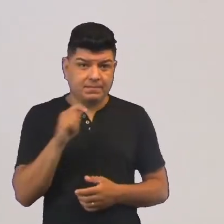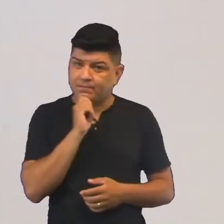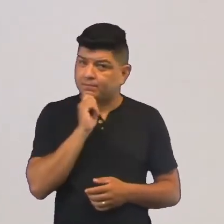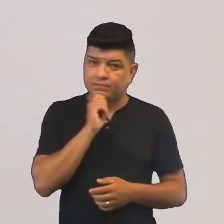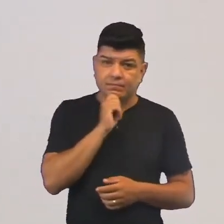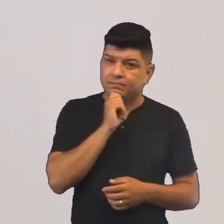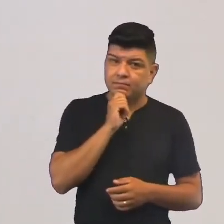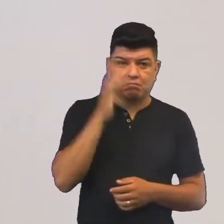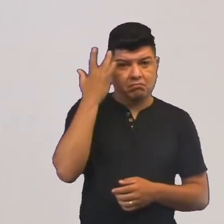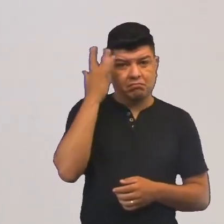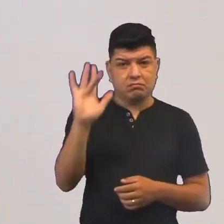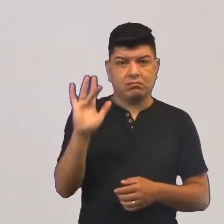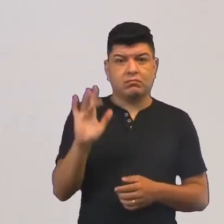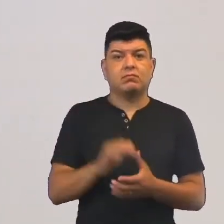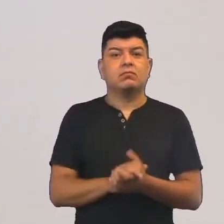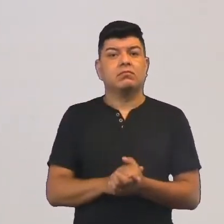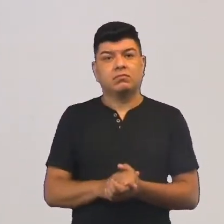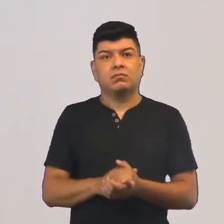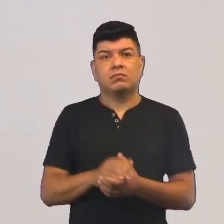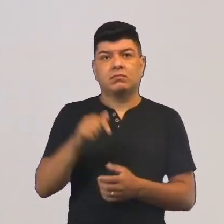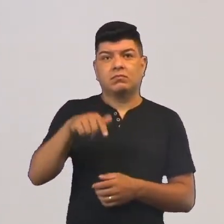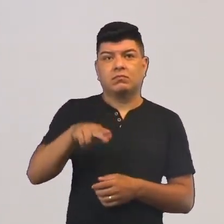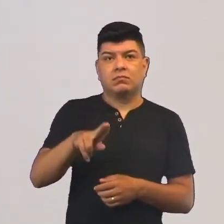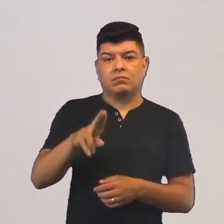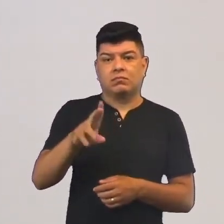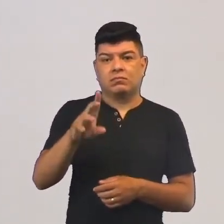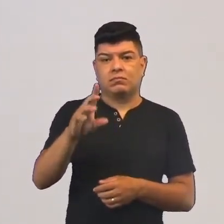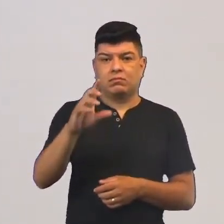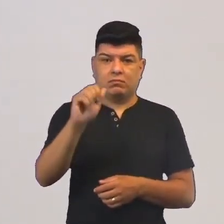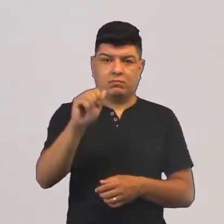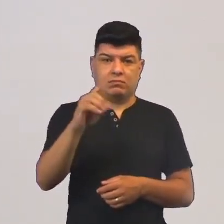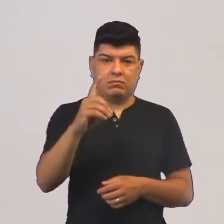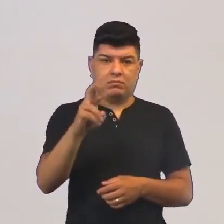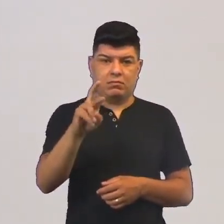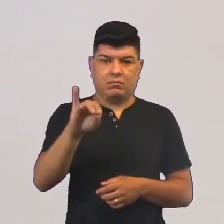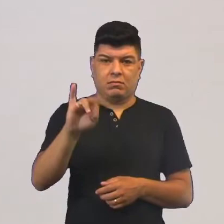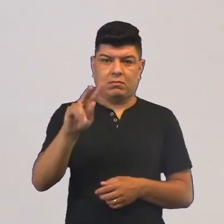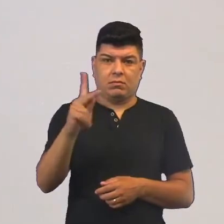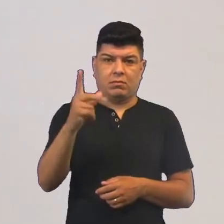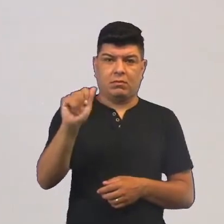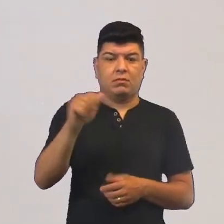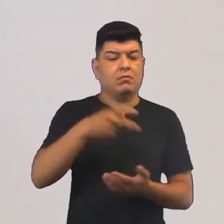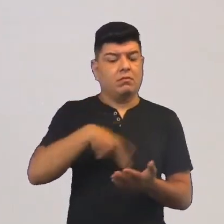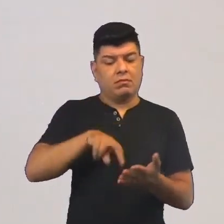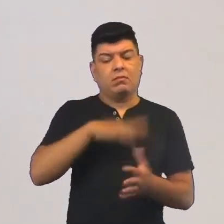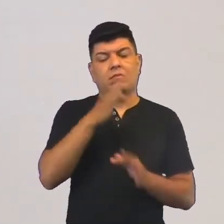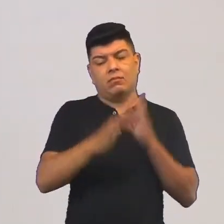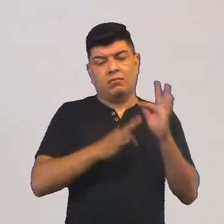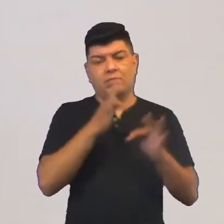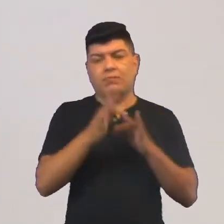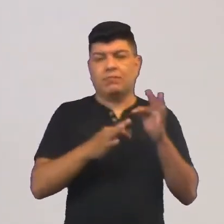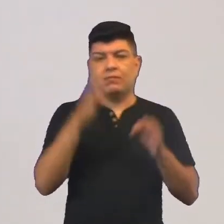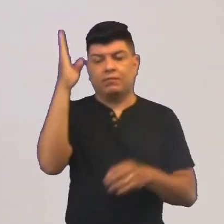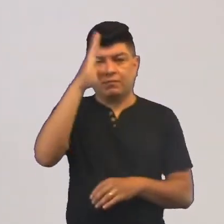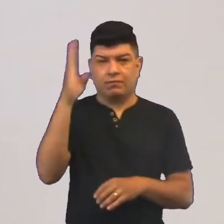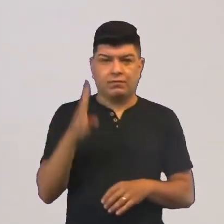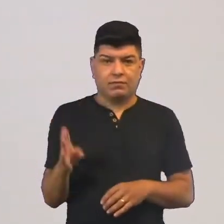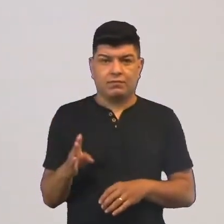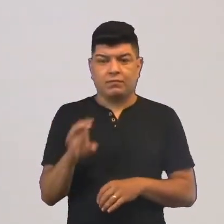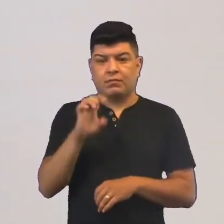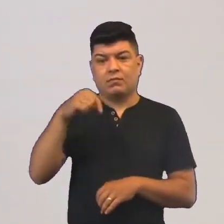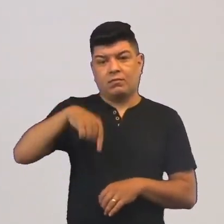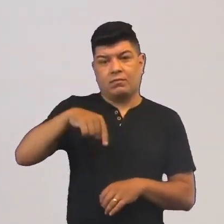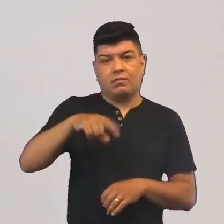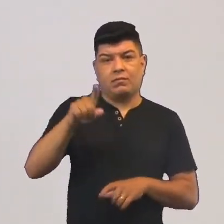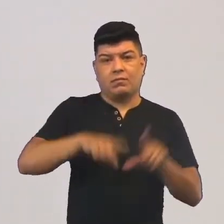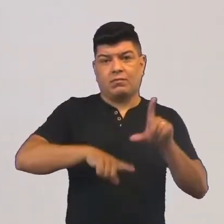ainda não sabe ou não sabia, a quadrilha é uma dança folclórica brasileira, né? Aqui no estado nós